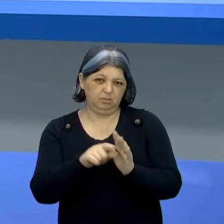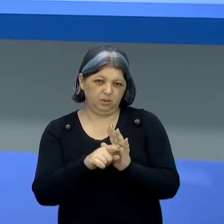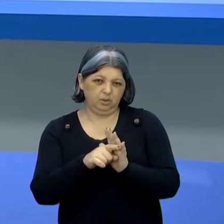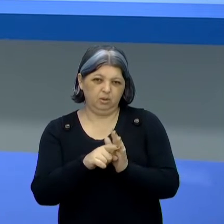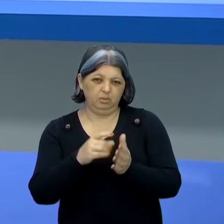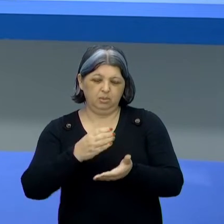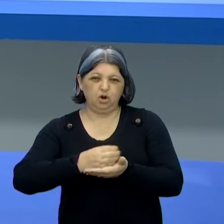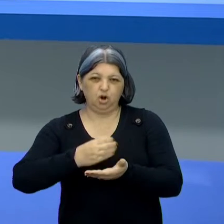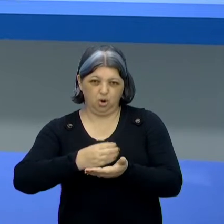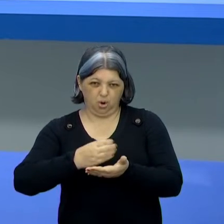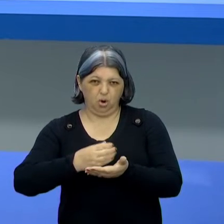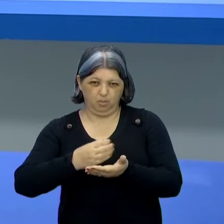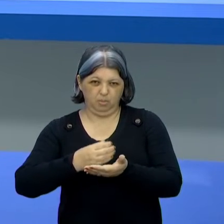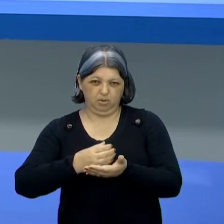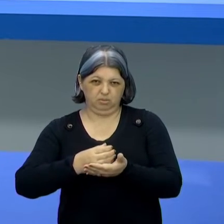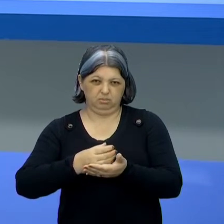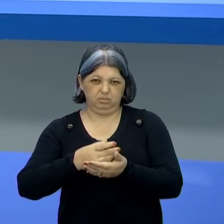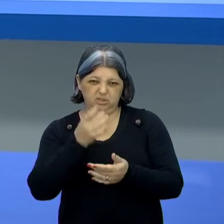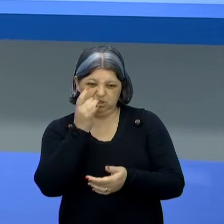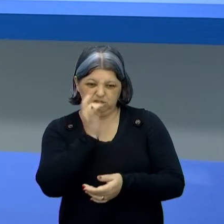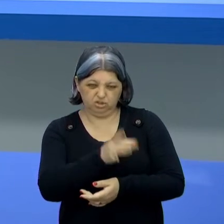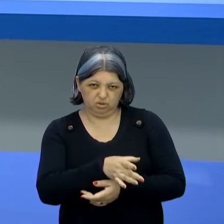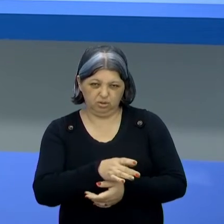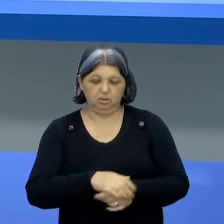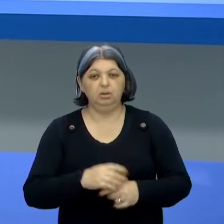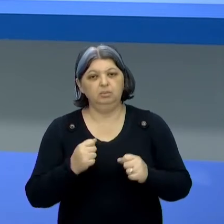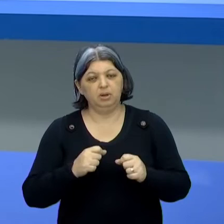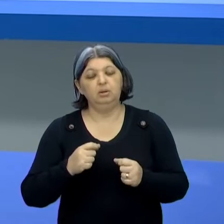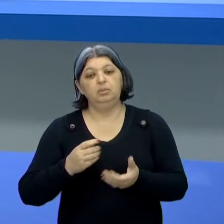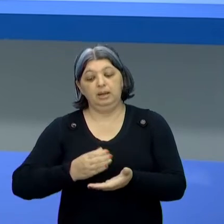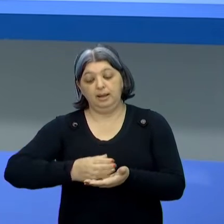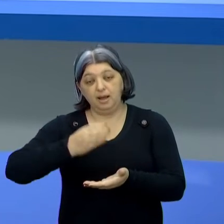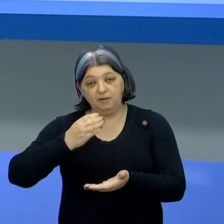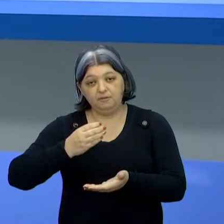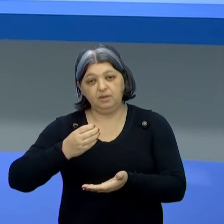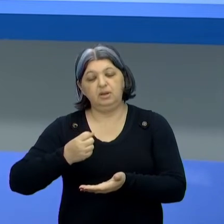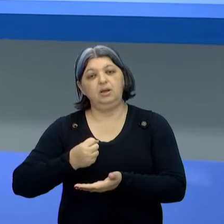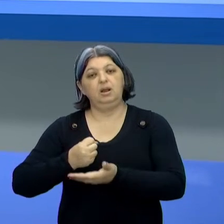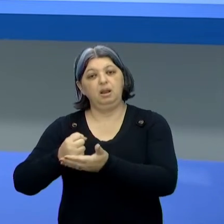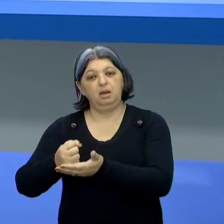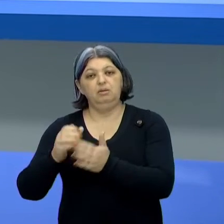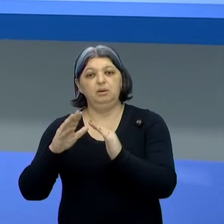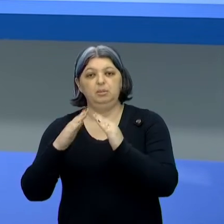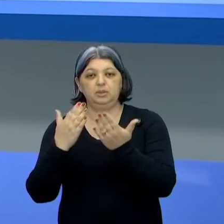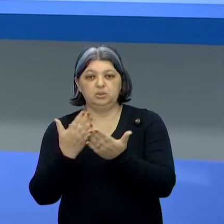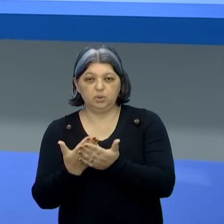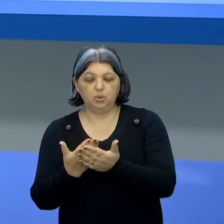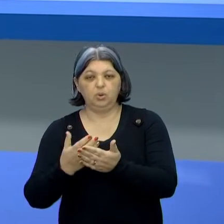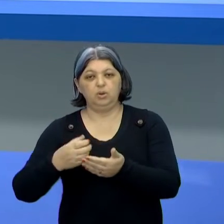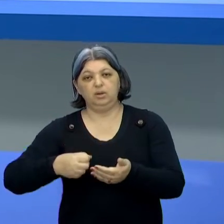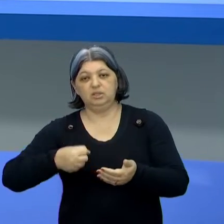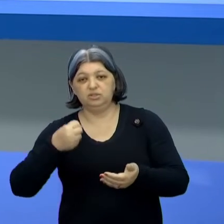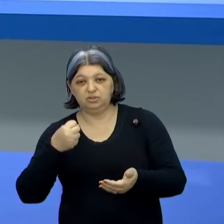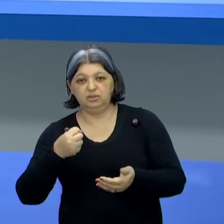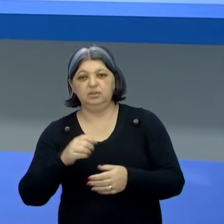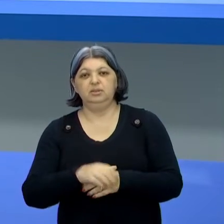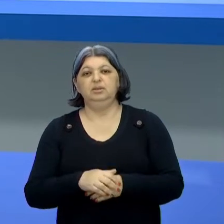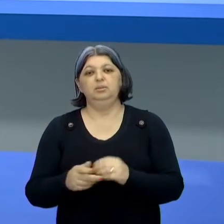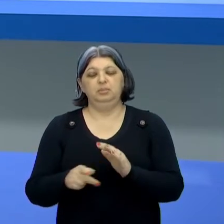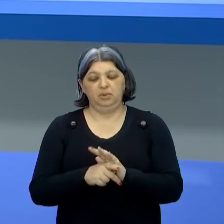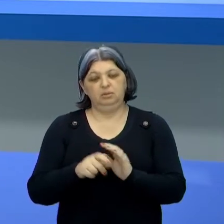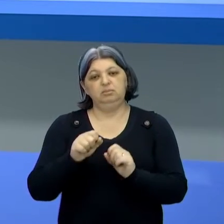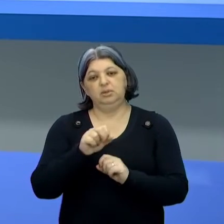descartáveis, tá? Tenha a sua garrafinha para você levar para a escola, né, para o trabalho, sua xícara, sua caneca, personaliza a